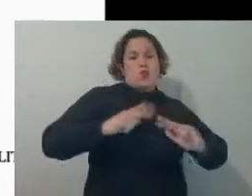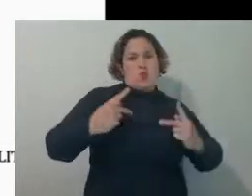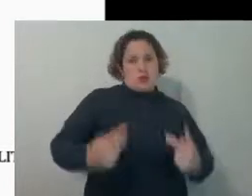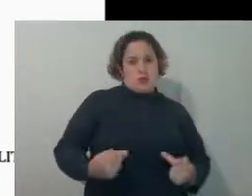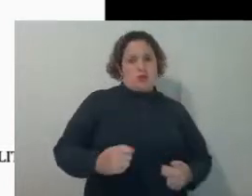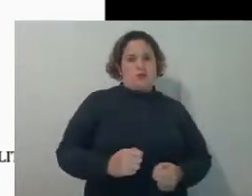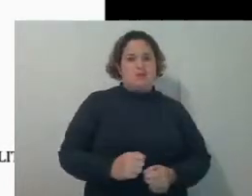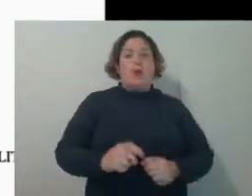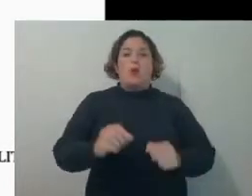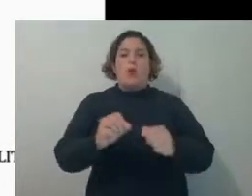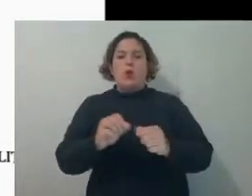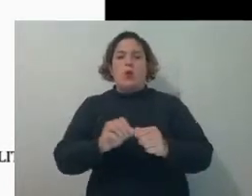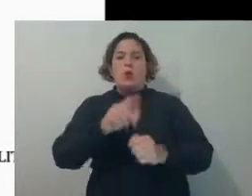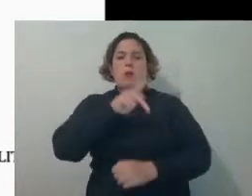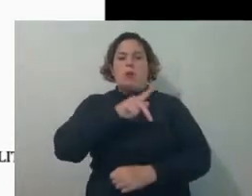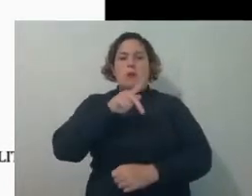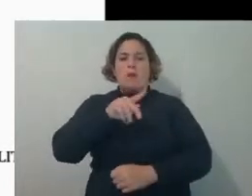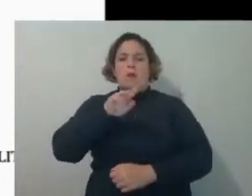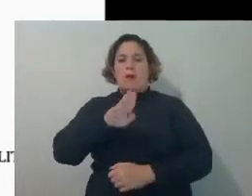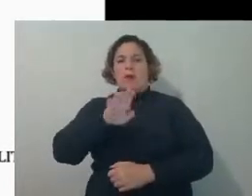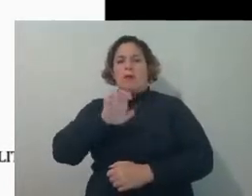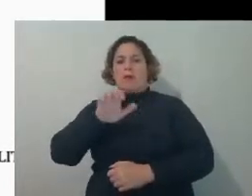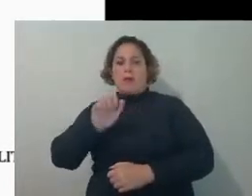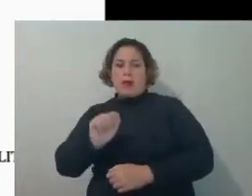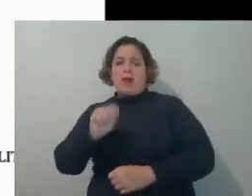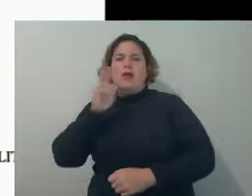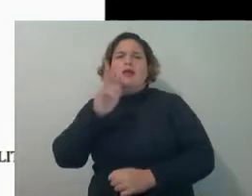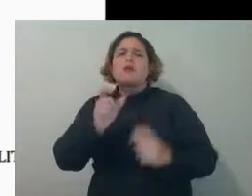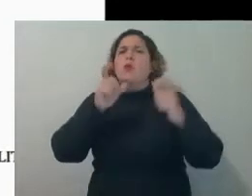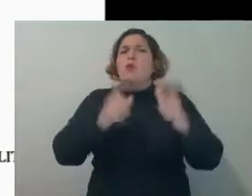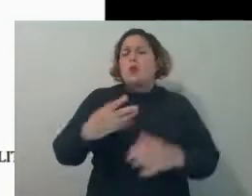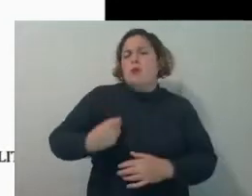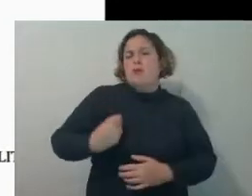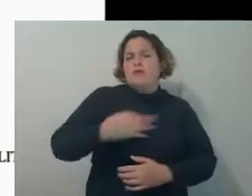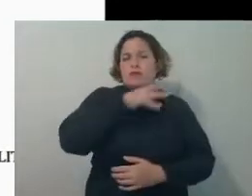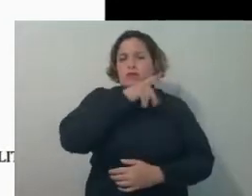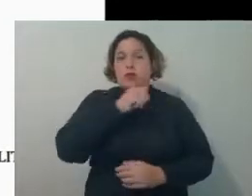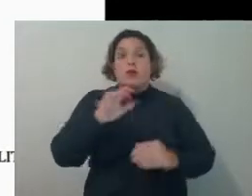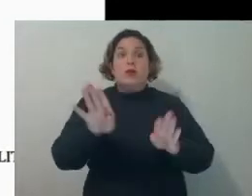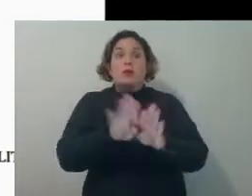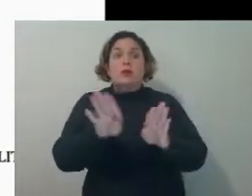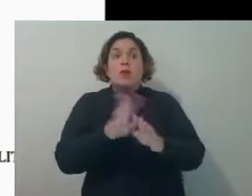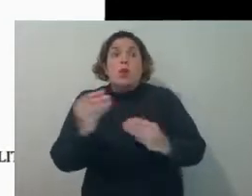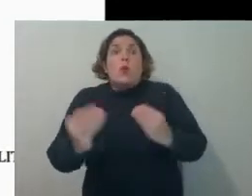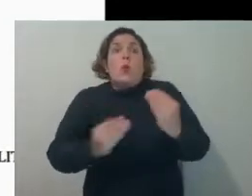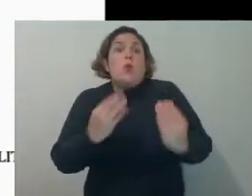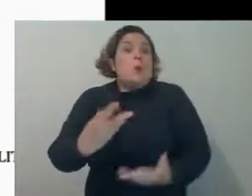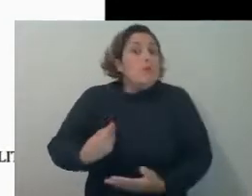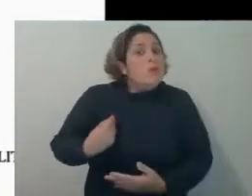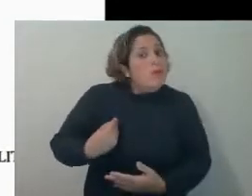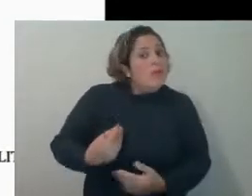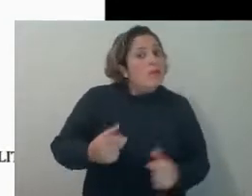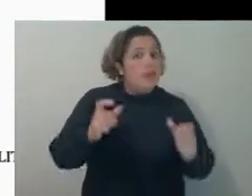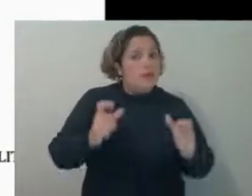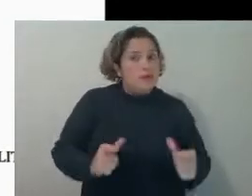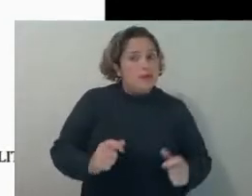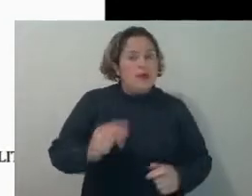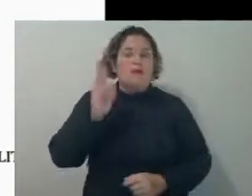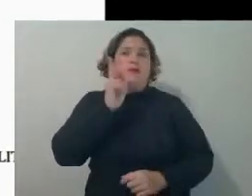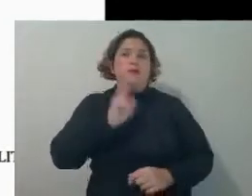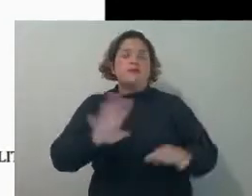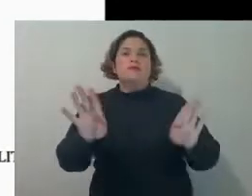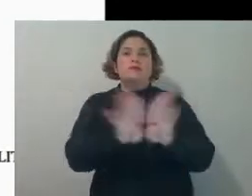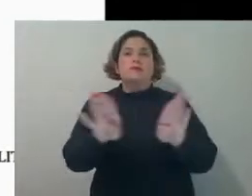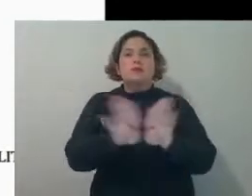em consideração o ambiente do animal e as condições de vida dele, levando em consideração